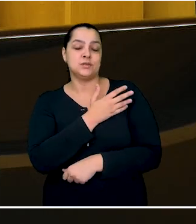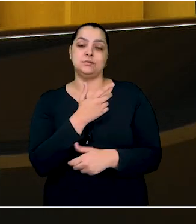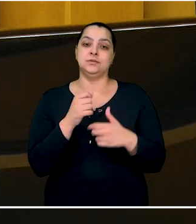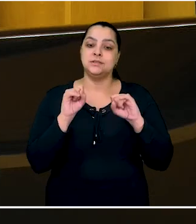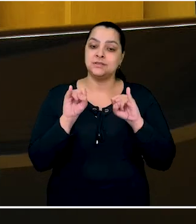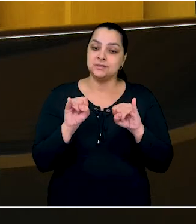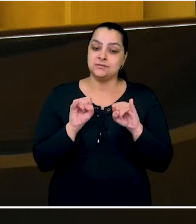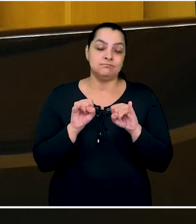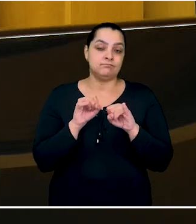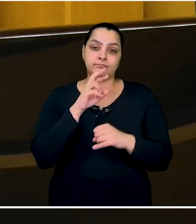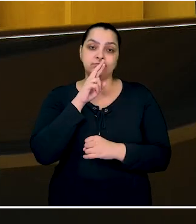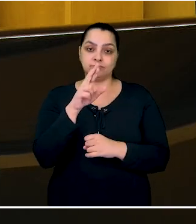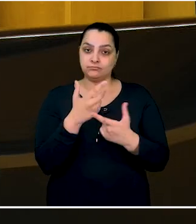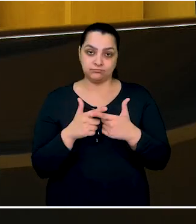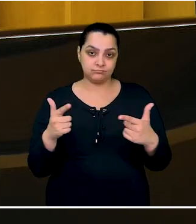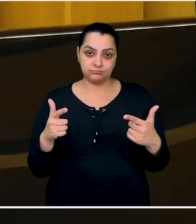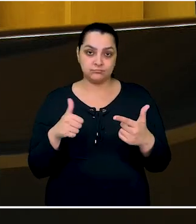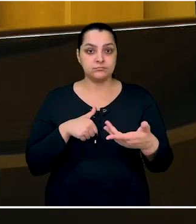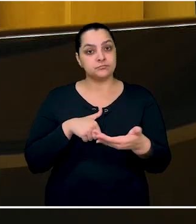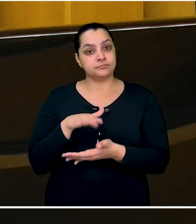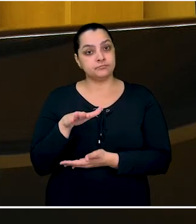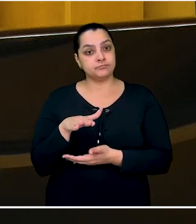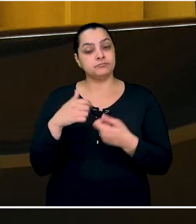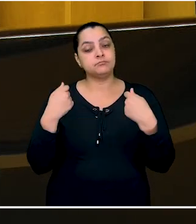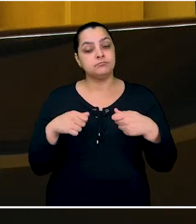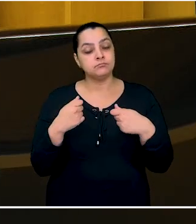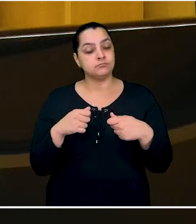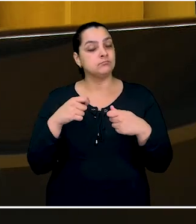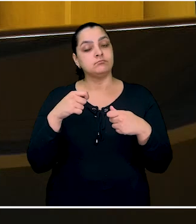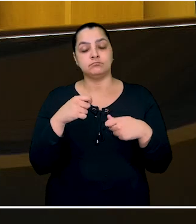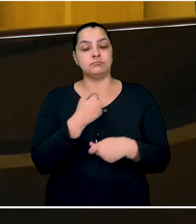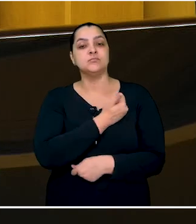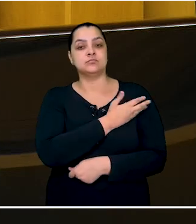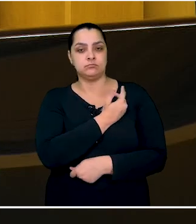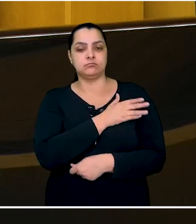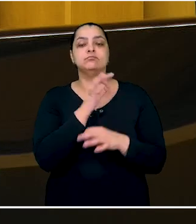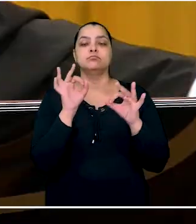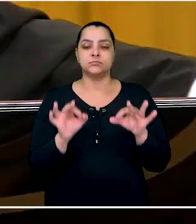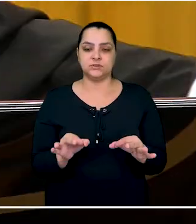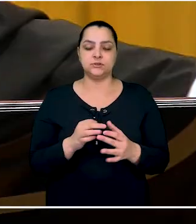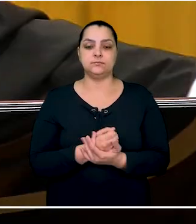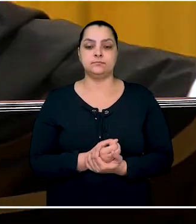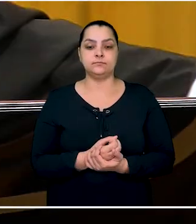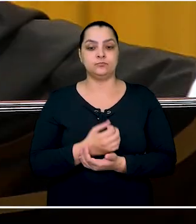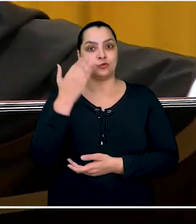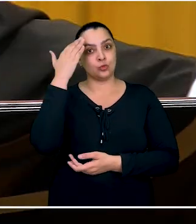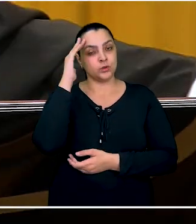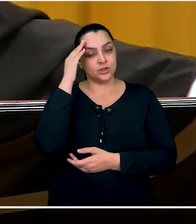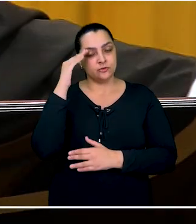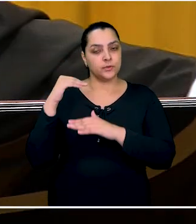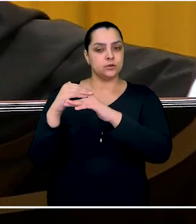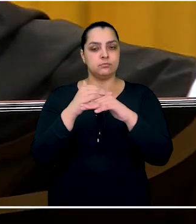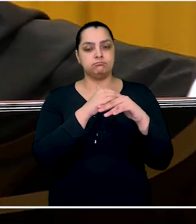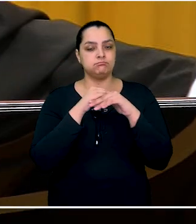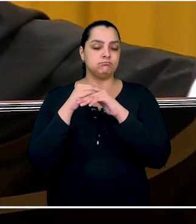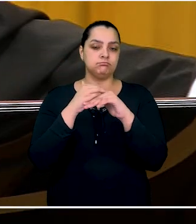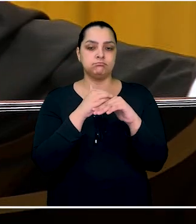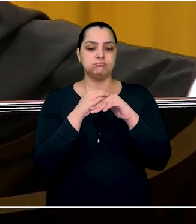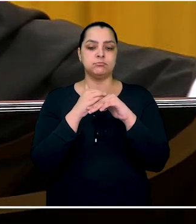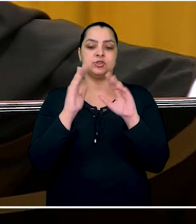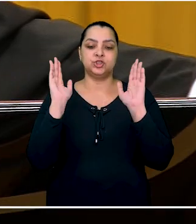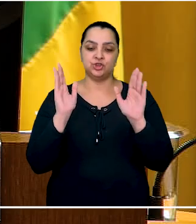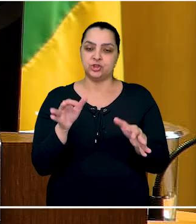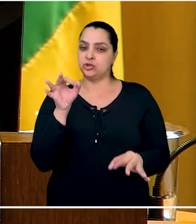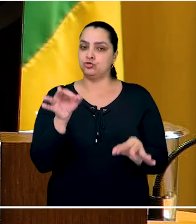for devidamente justificada, a demissão deve ser considerada discriminatória. O entendimento do colegiado foi unânime e o